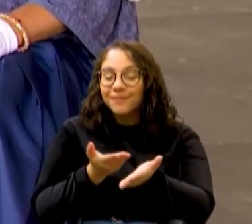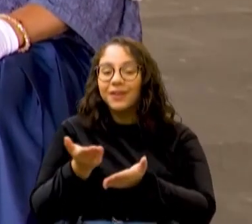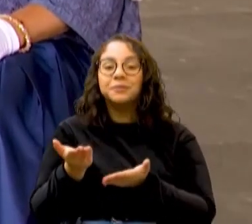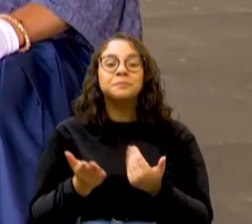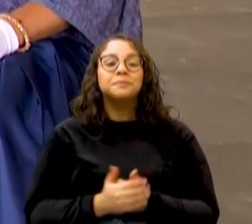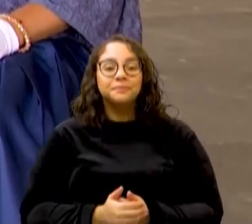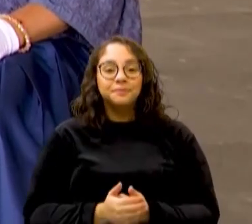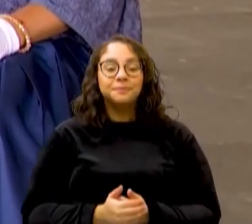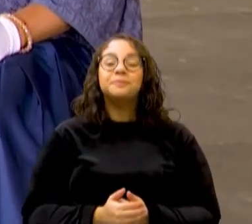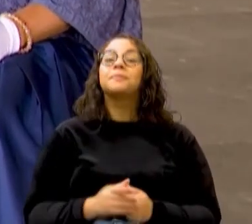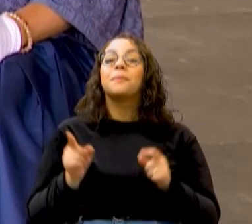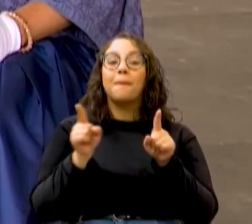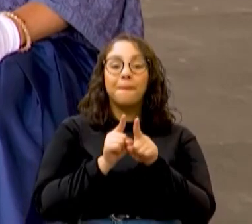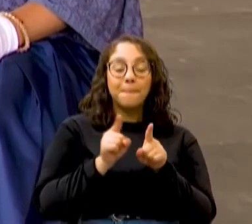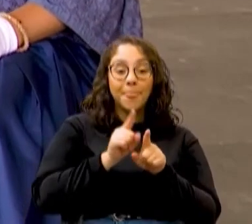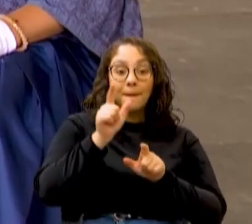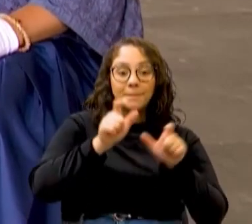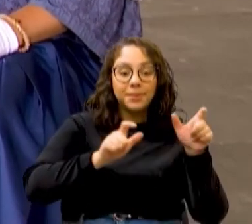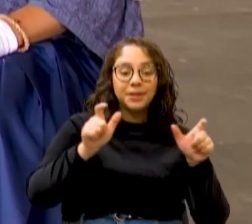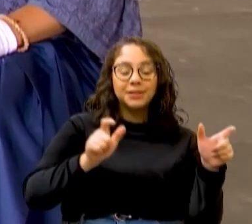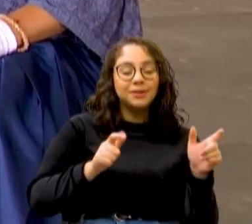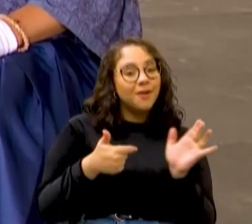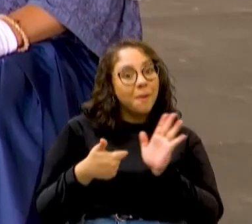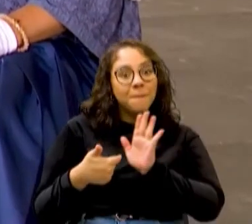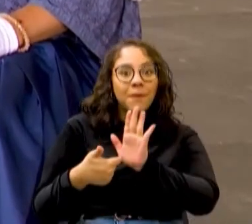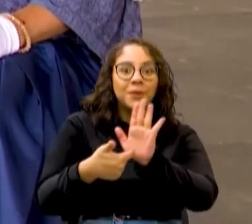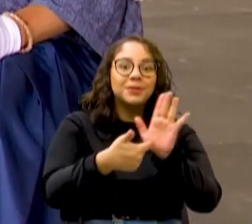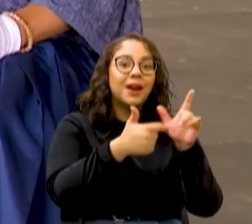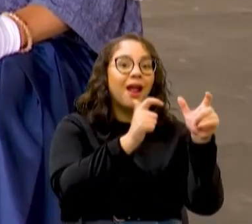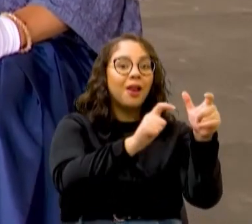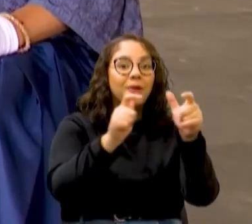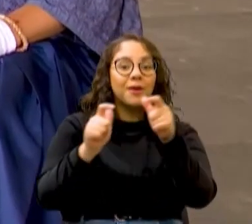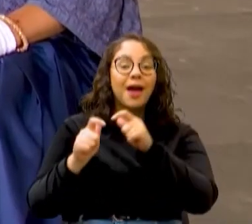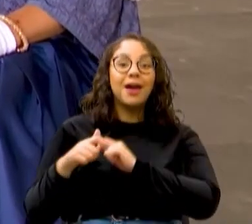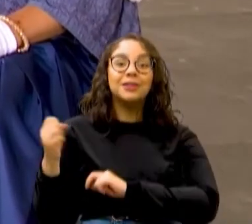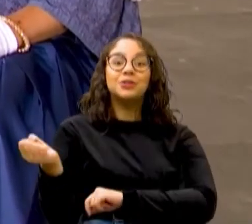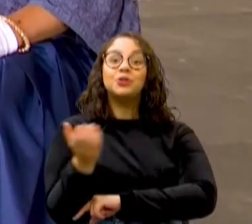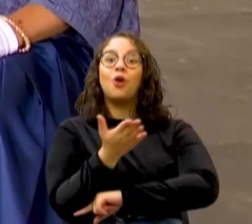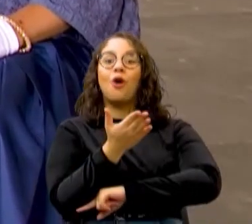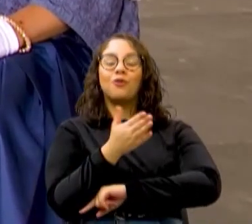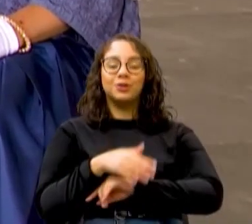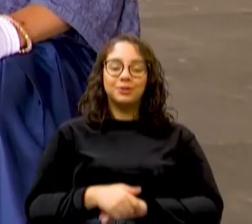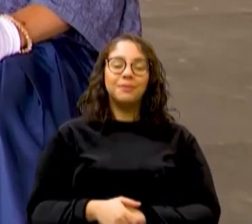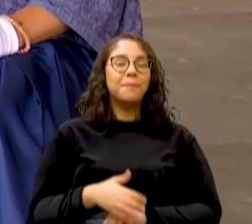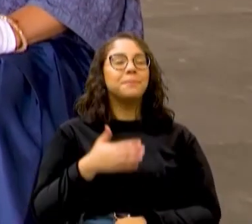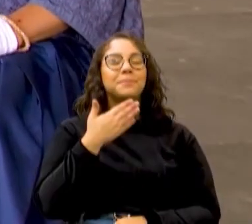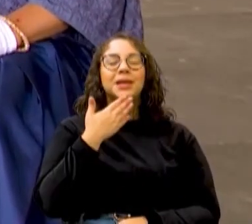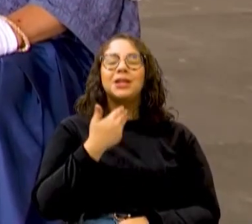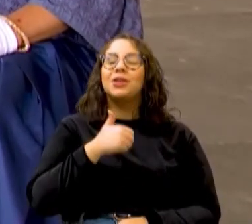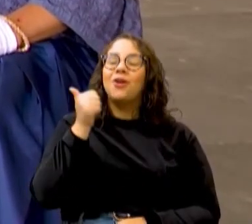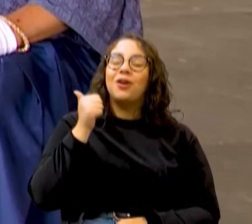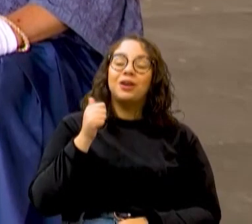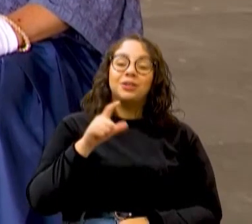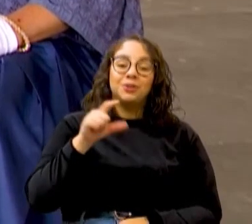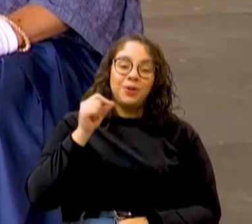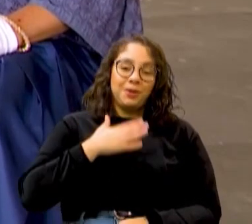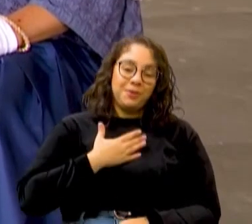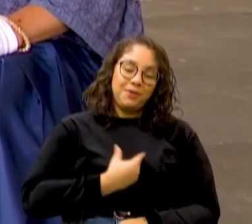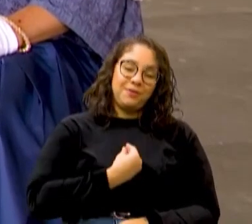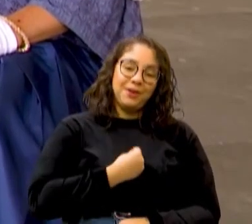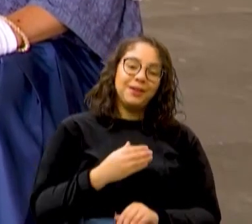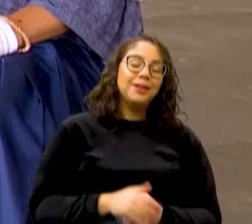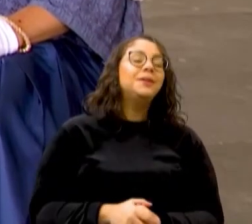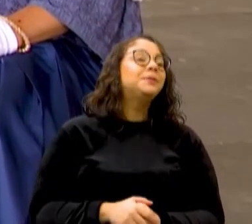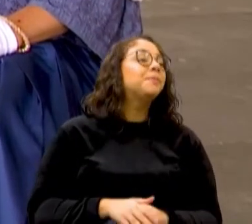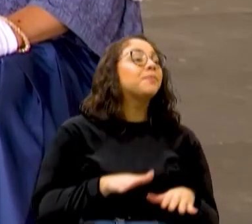com as pessoas encantar as pessoas né mostrar lugares e foi a melhor coisa que eu fiz